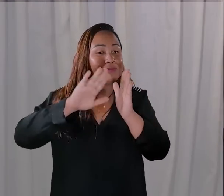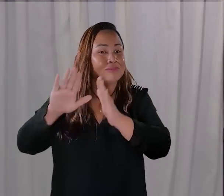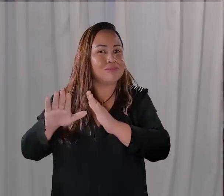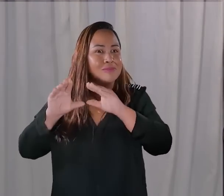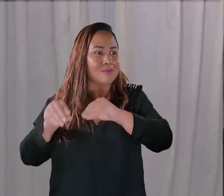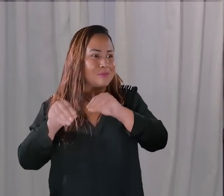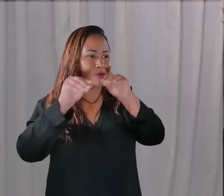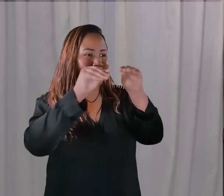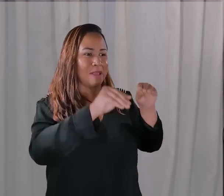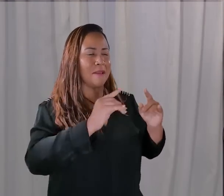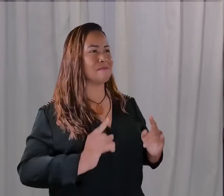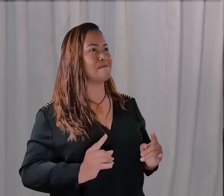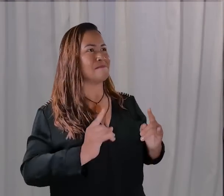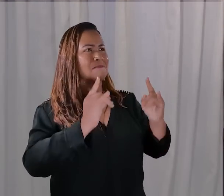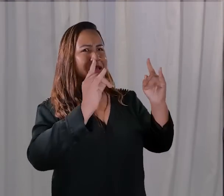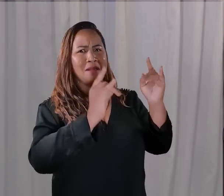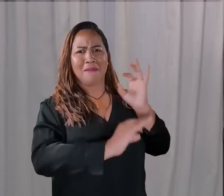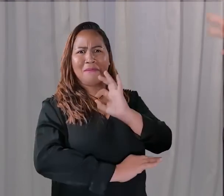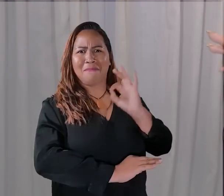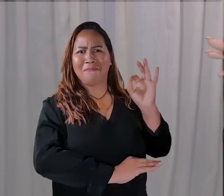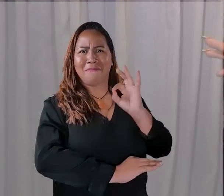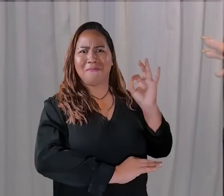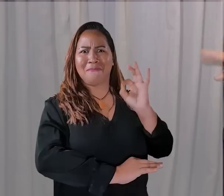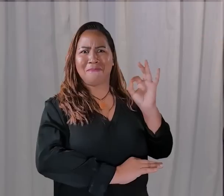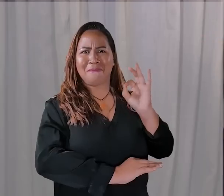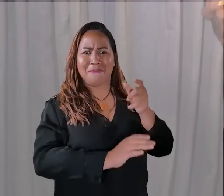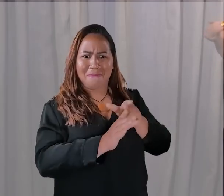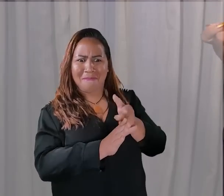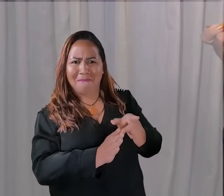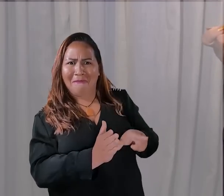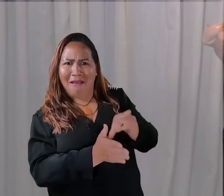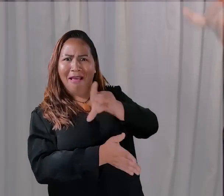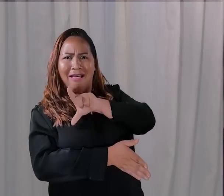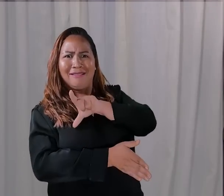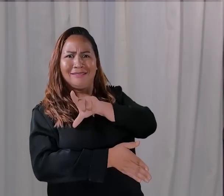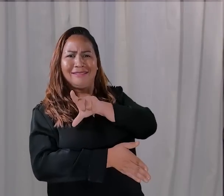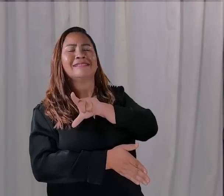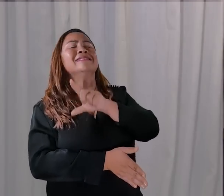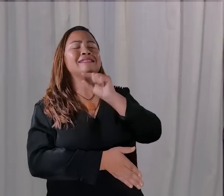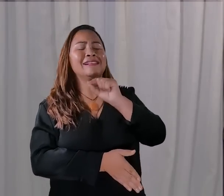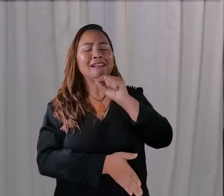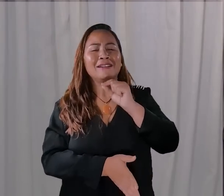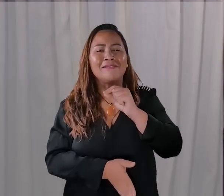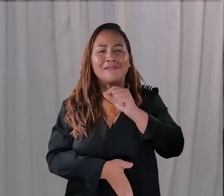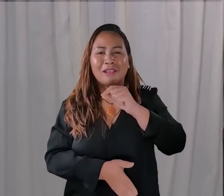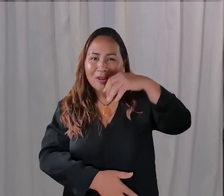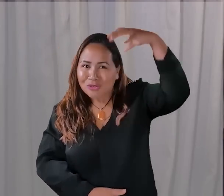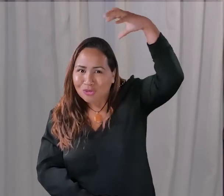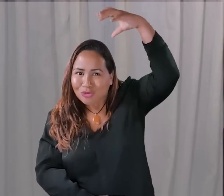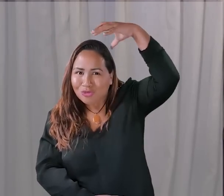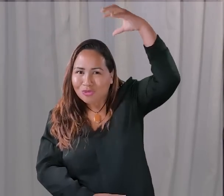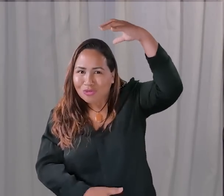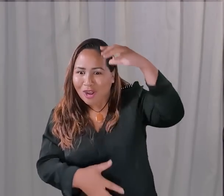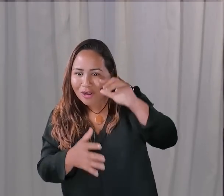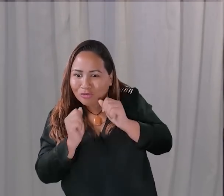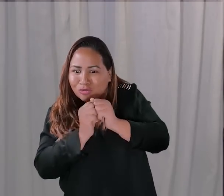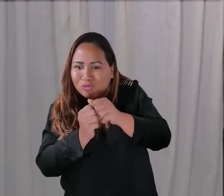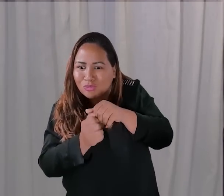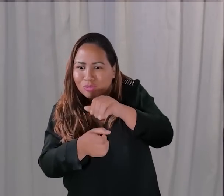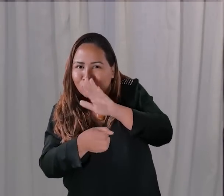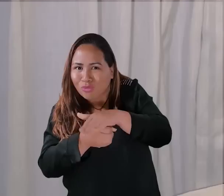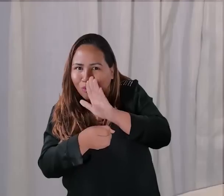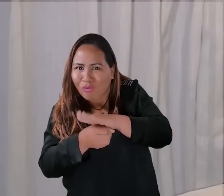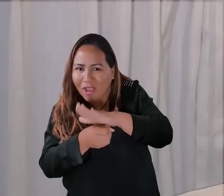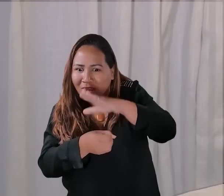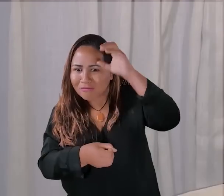tudo junto. Então, ou eu lavava prato na pia ou escovava o dente. E o chuveiro era em cima do vaso, né, assim, uma